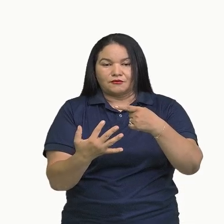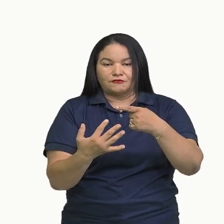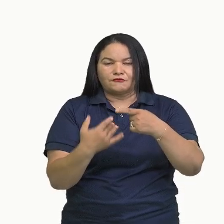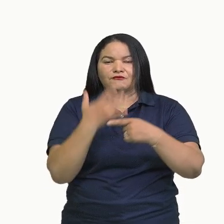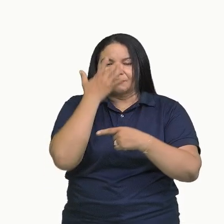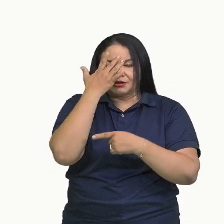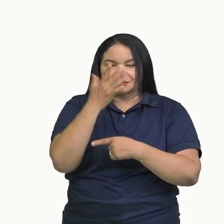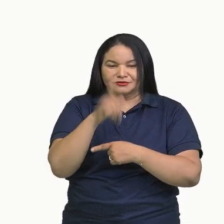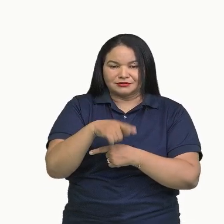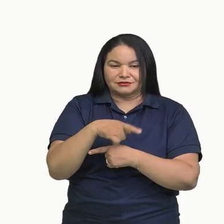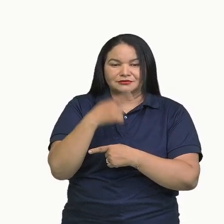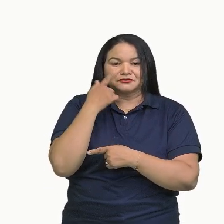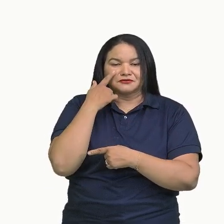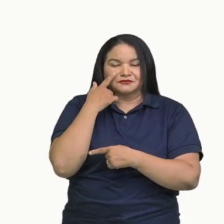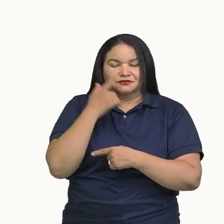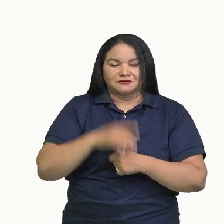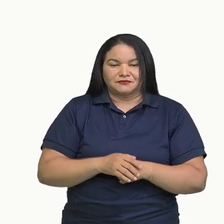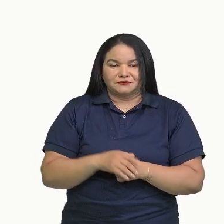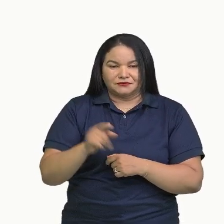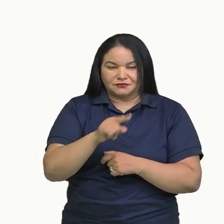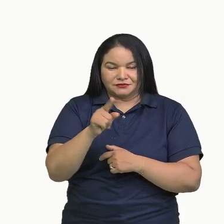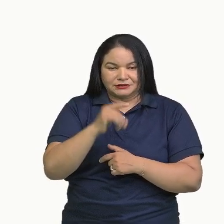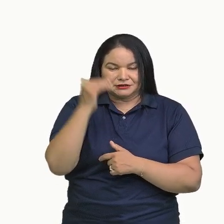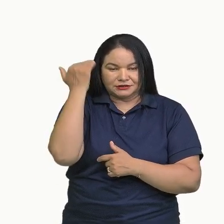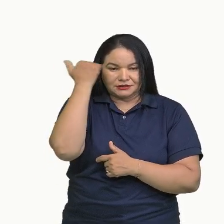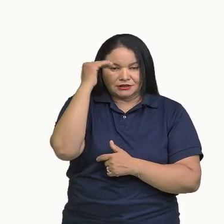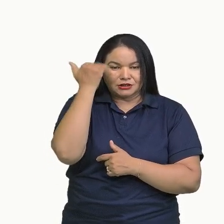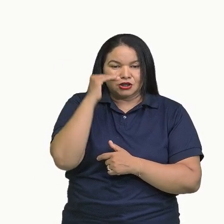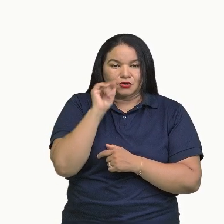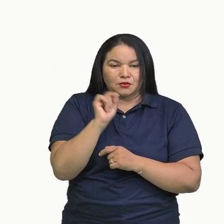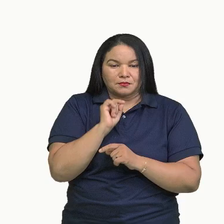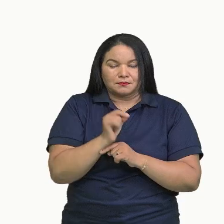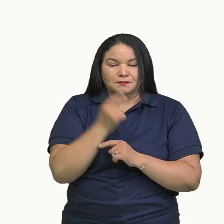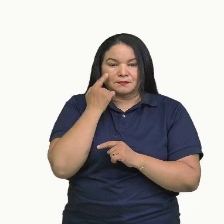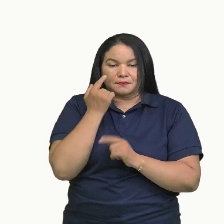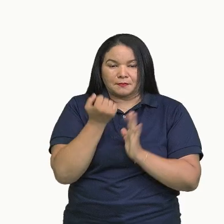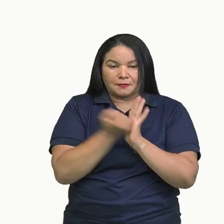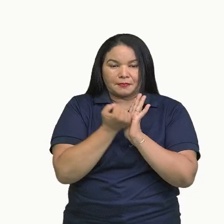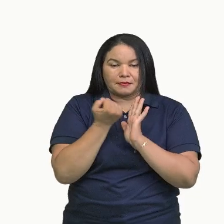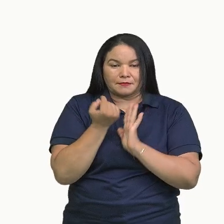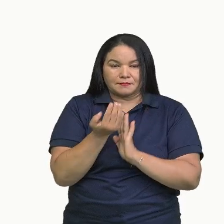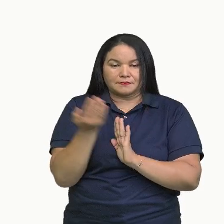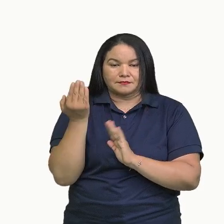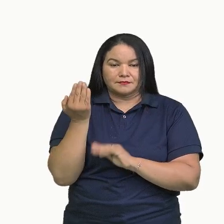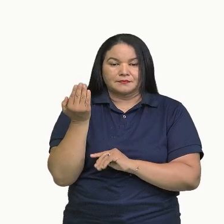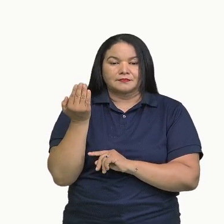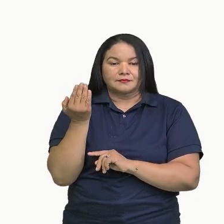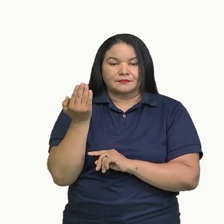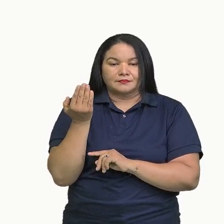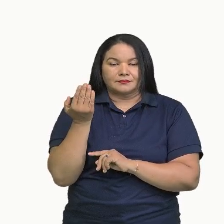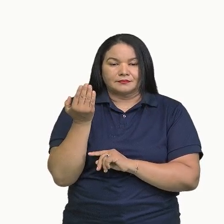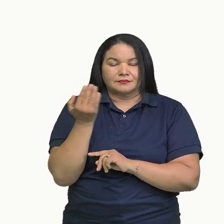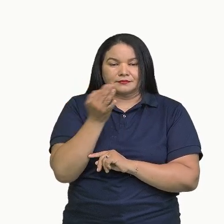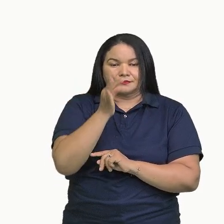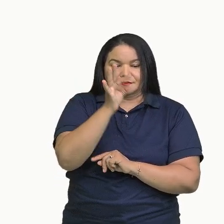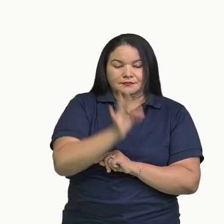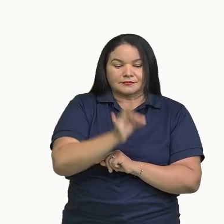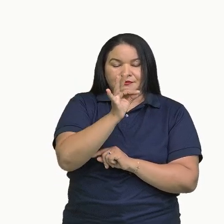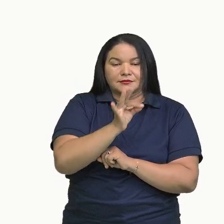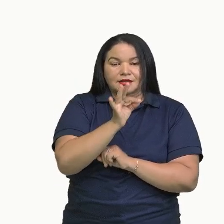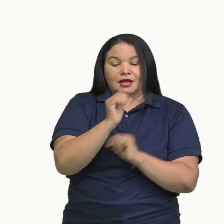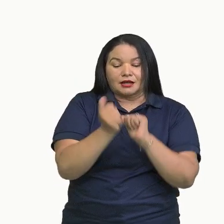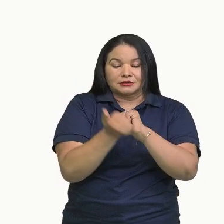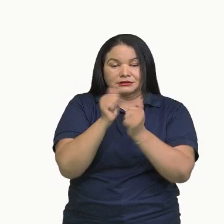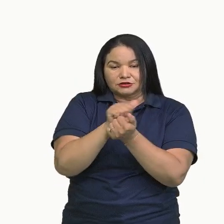muito fácil. Da feita que você compreende que este símbolo aqui não transforma em fração